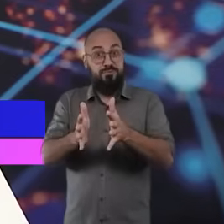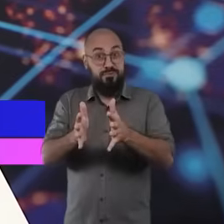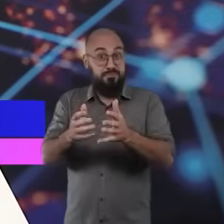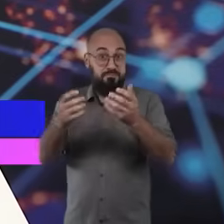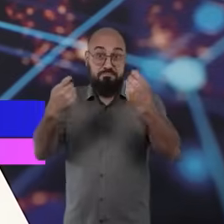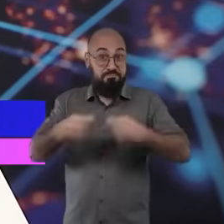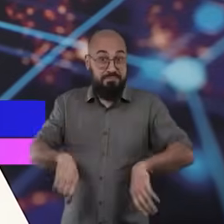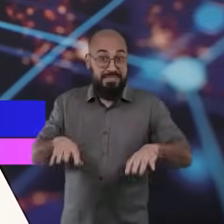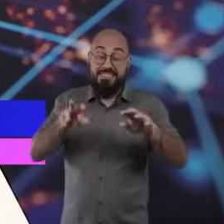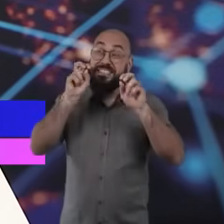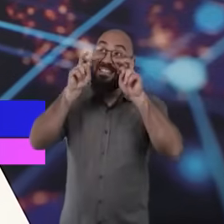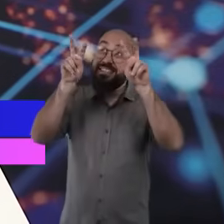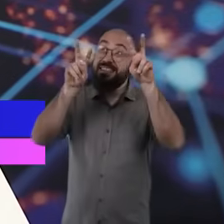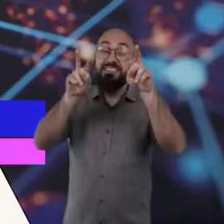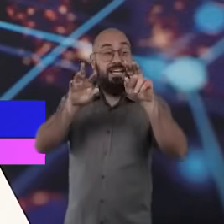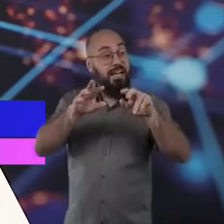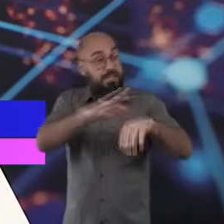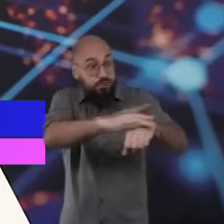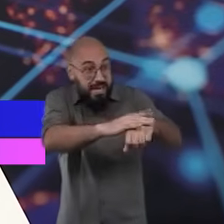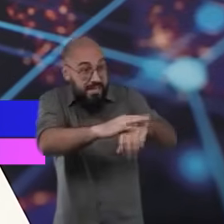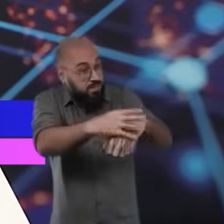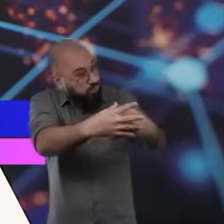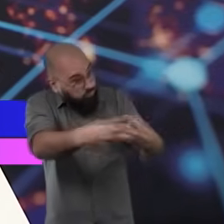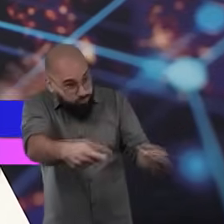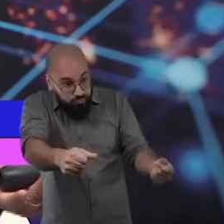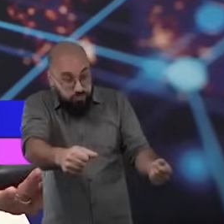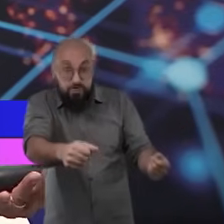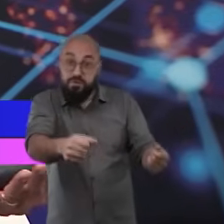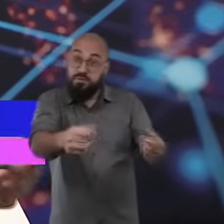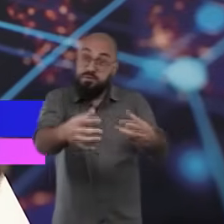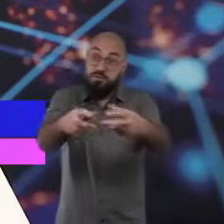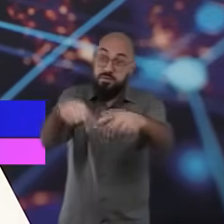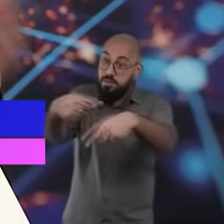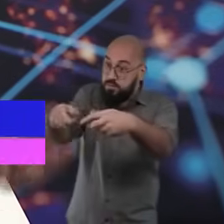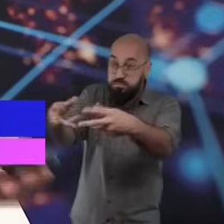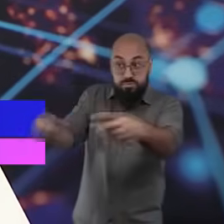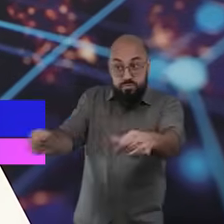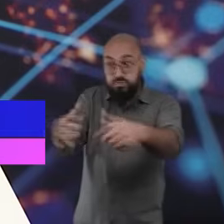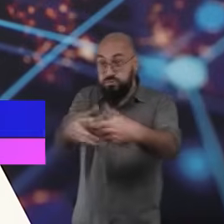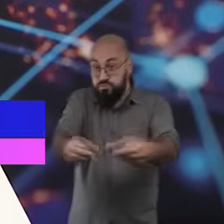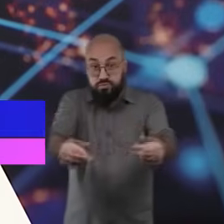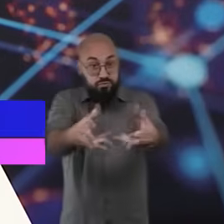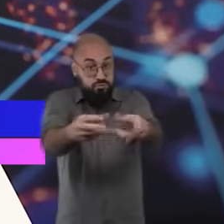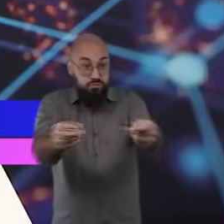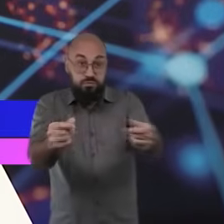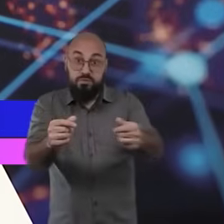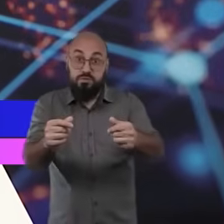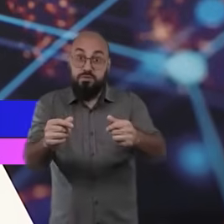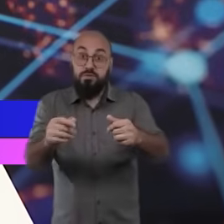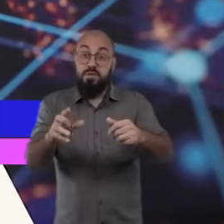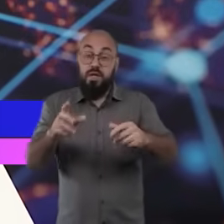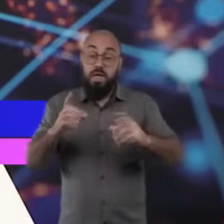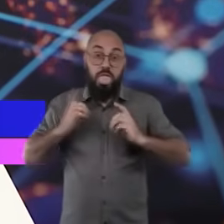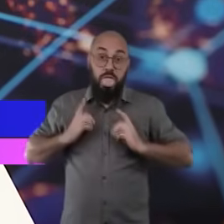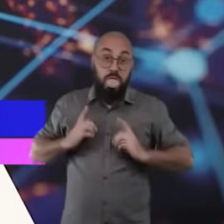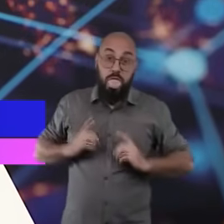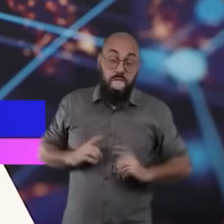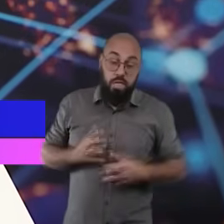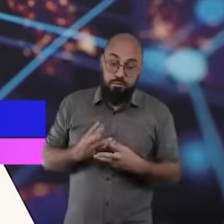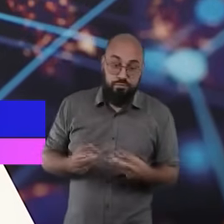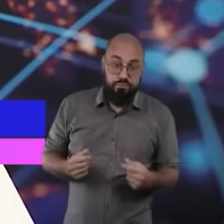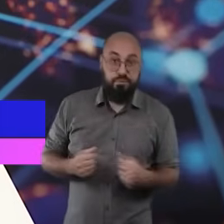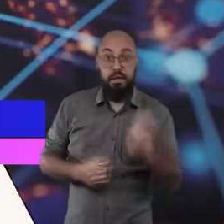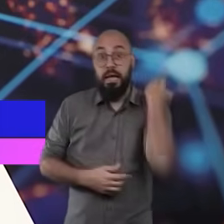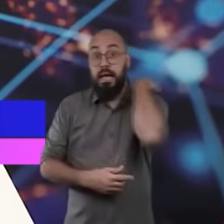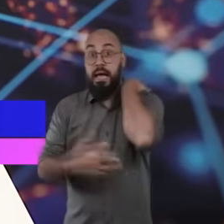que tem AIDS não vai ter mais AIDS, o que tem problemas emocionais não terá mais problemas emocionais, quem não tem braço